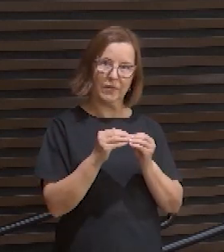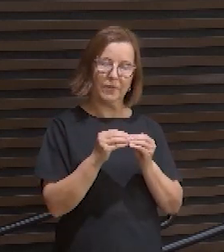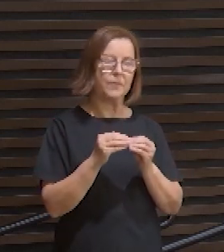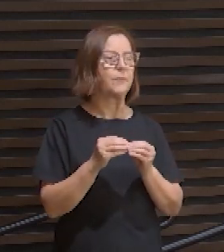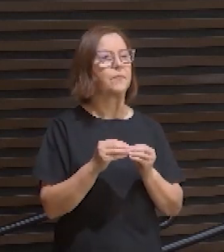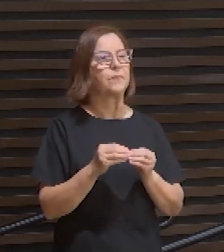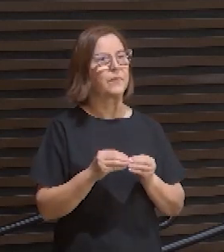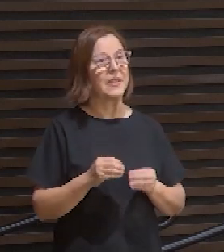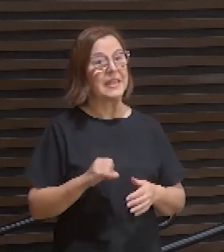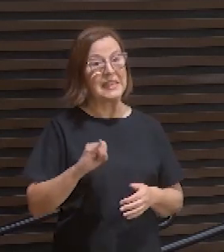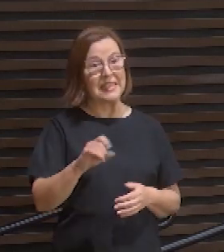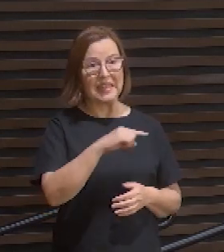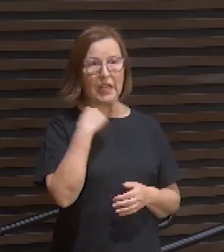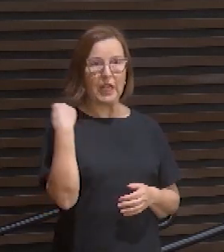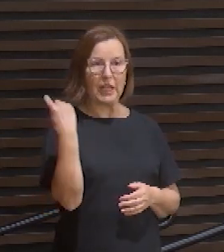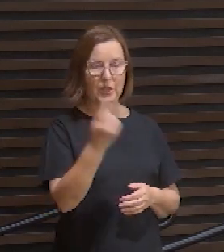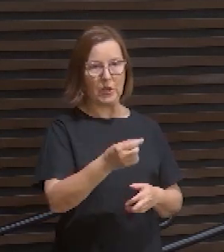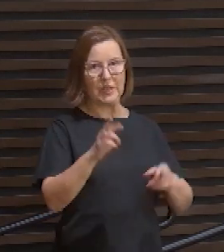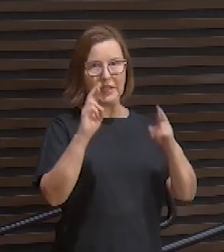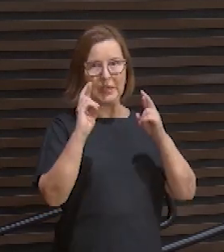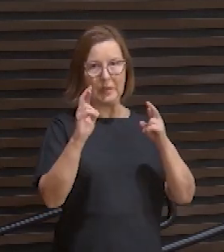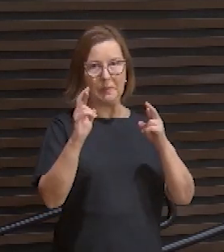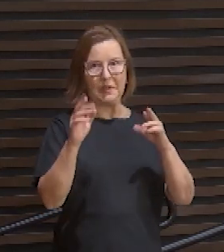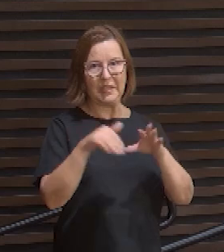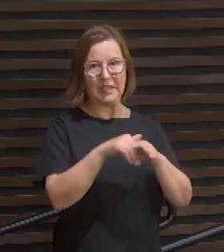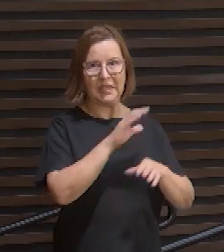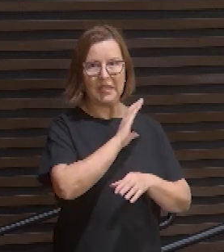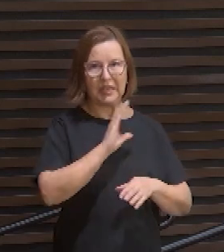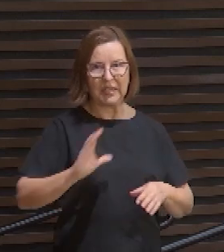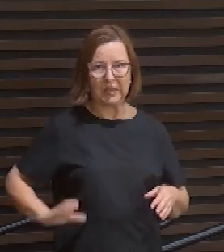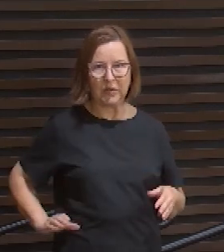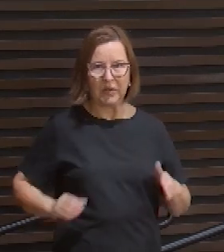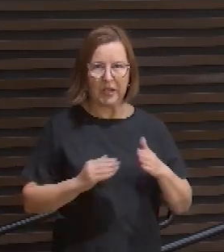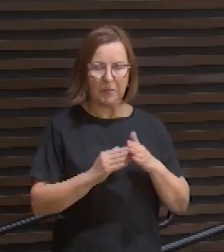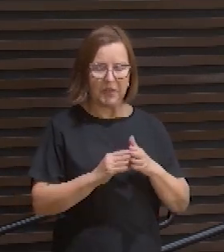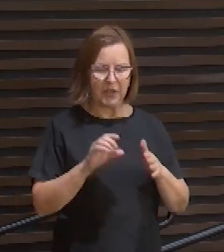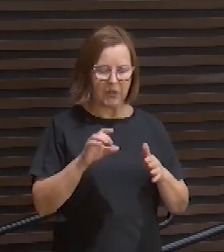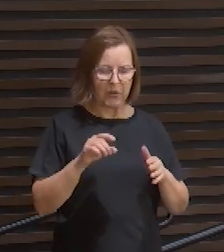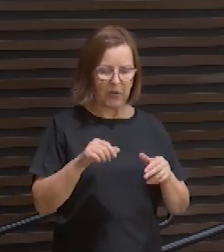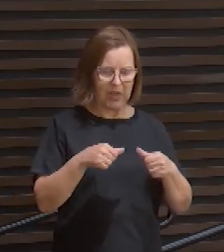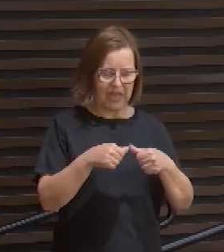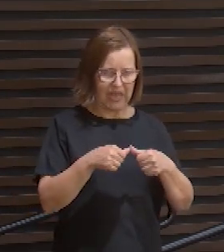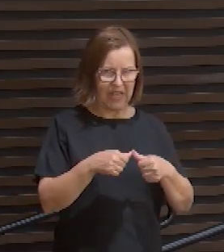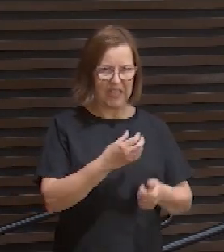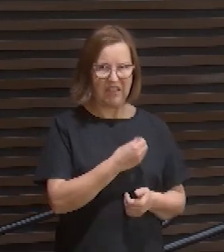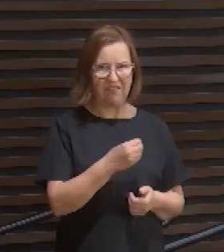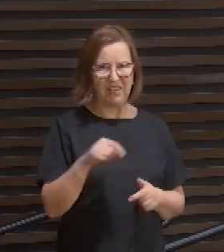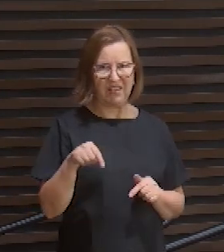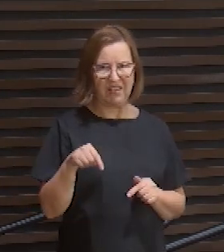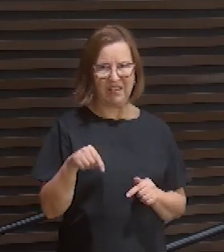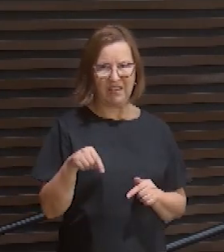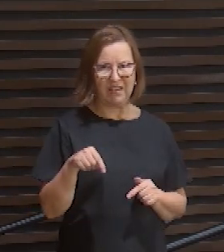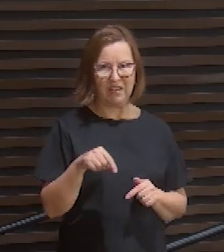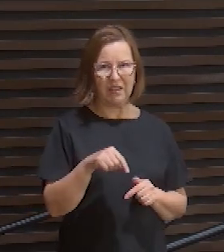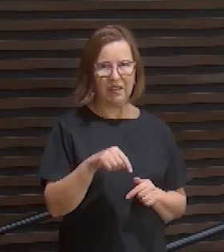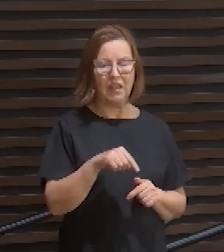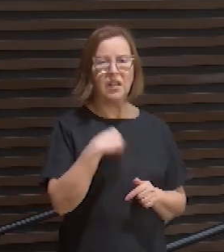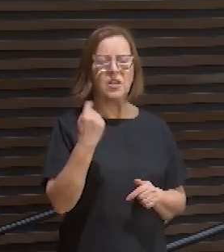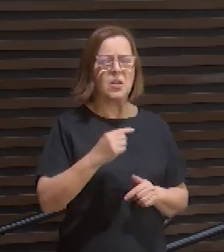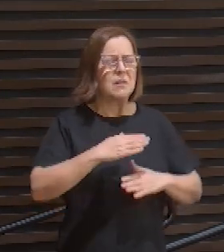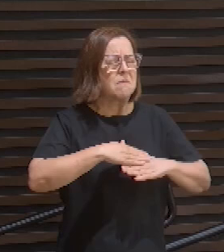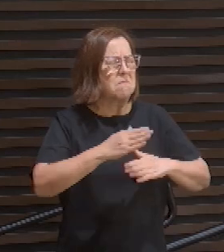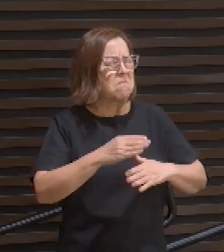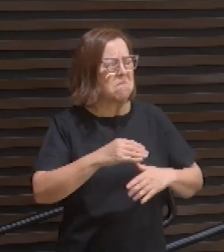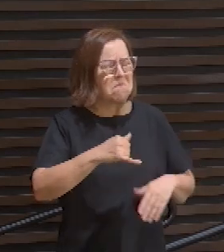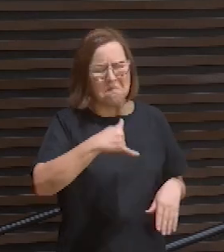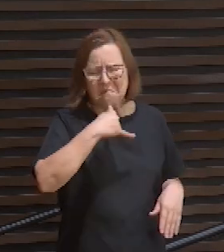diz que se a nossa esperança em Cristo se limita apenas a esta vida, somos o quê? Os mais infelizes de todos